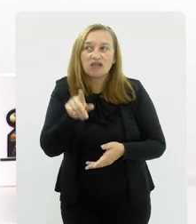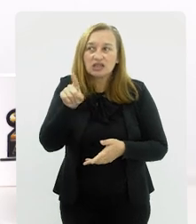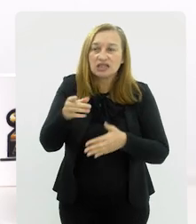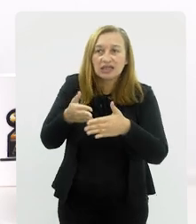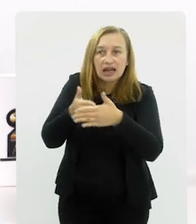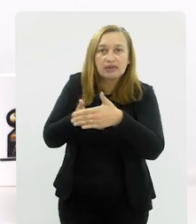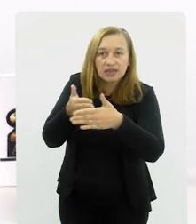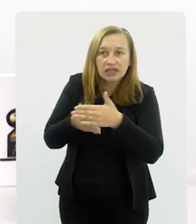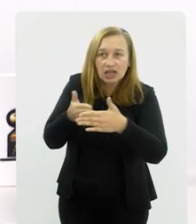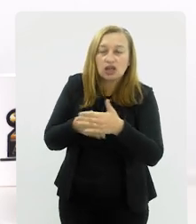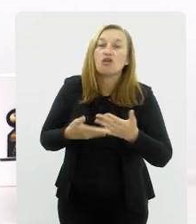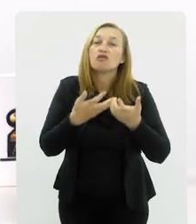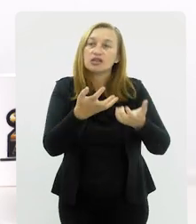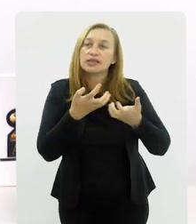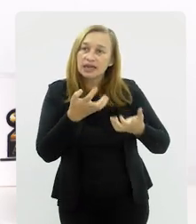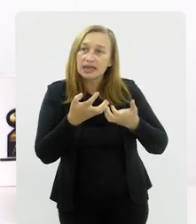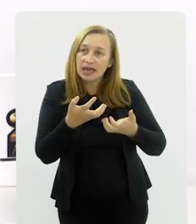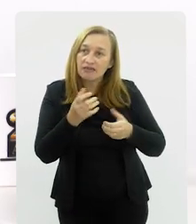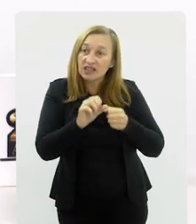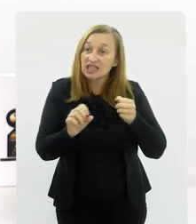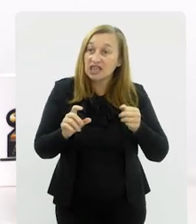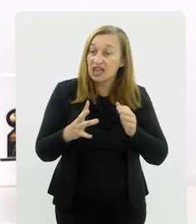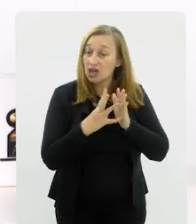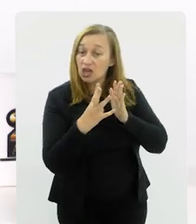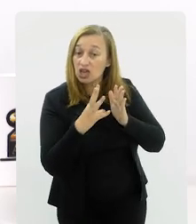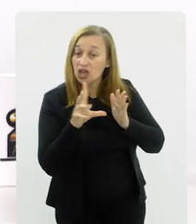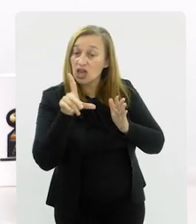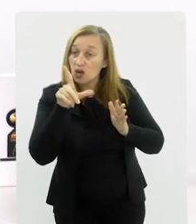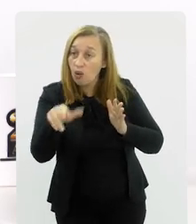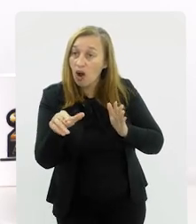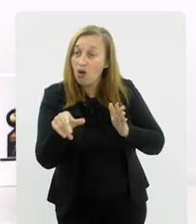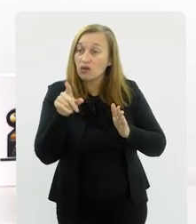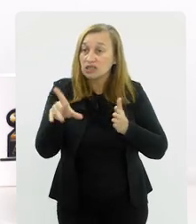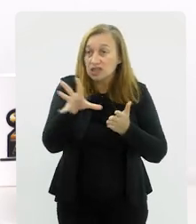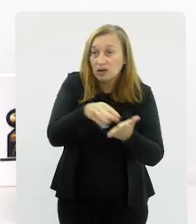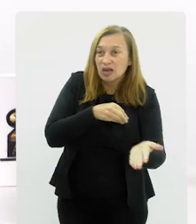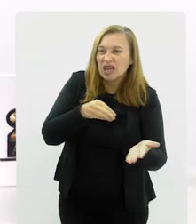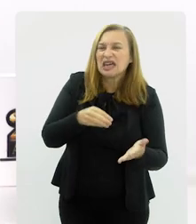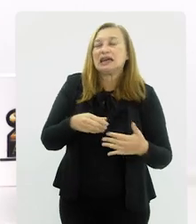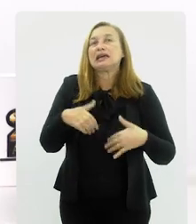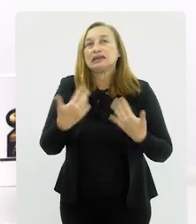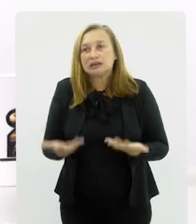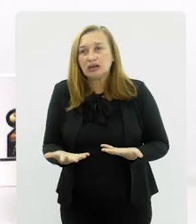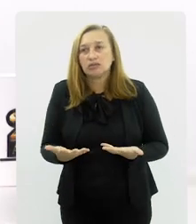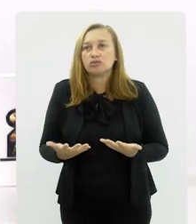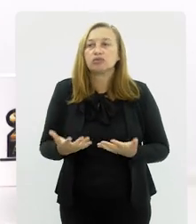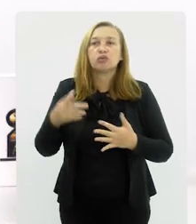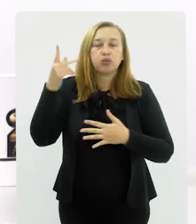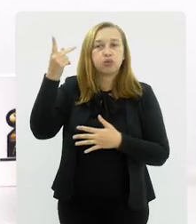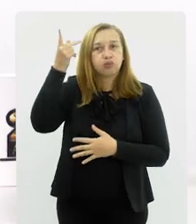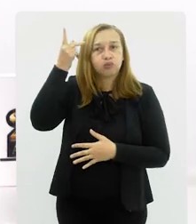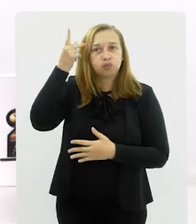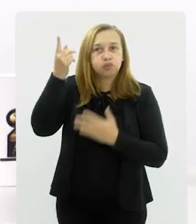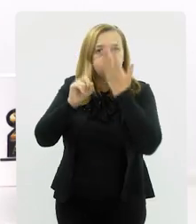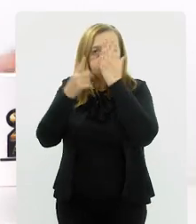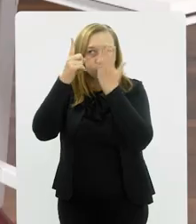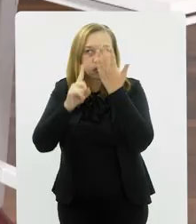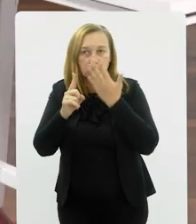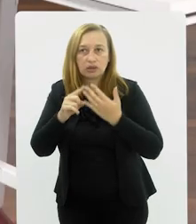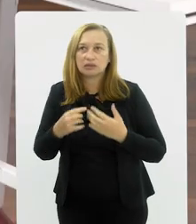está sendo limitado. Quando você quer fazer igual deles, você está sendo limitado. Então parece que o Carnaval de São Paulo te engessa um pouco nesse sentido.